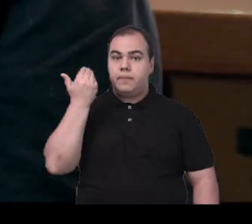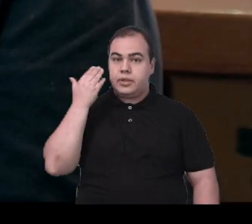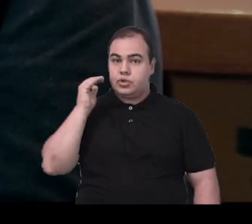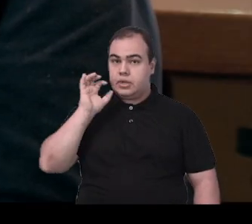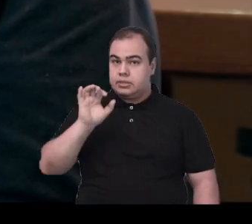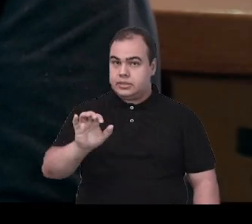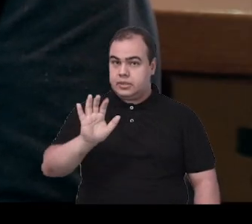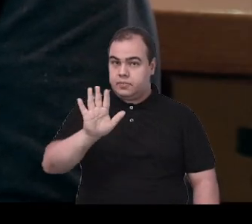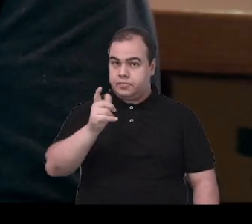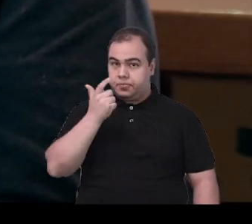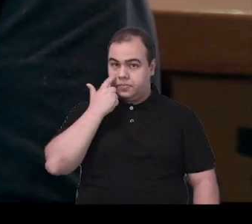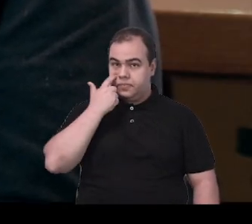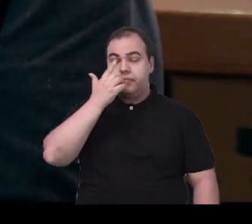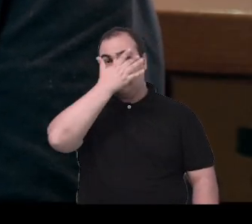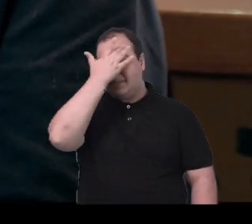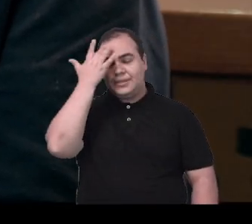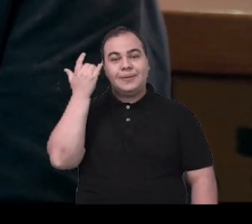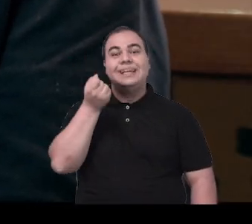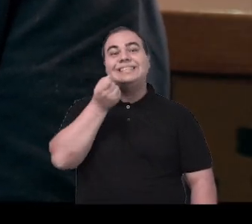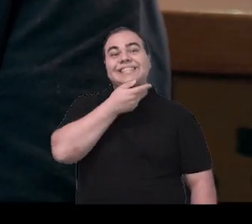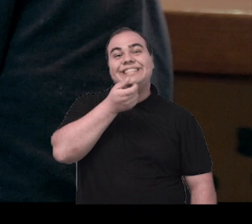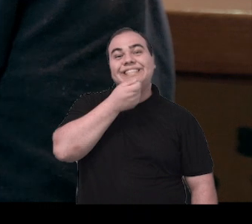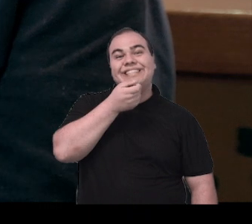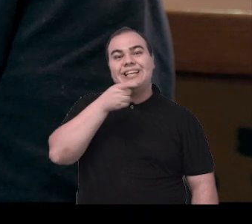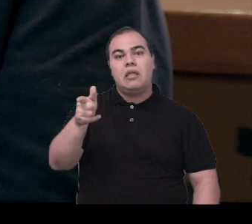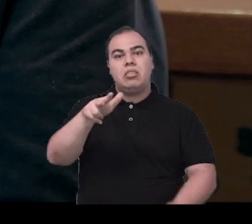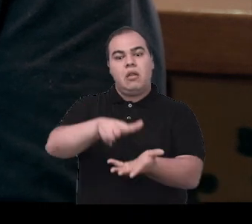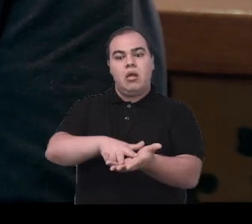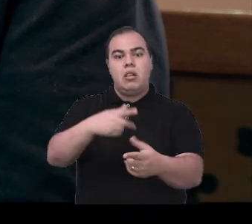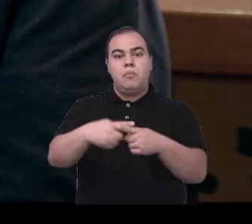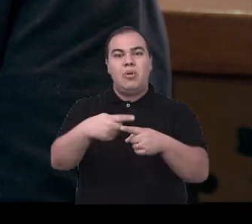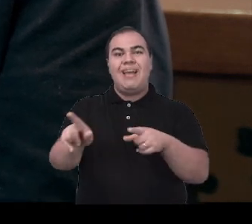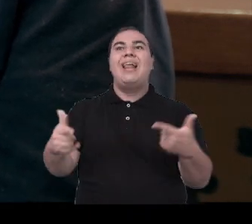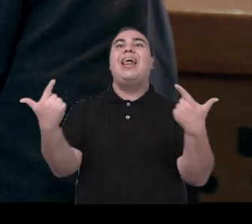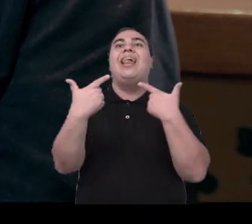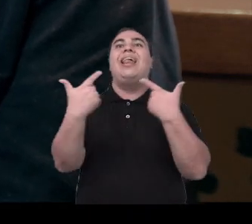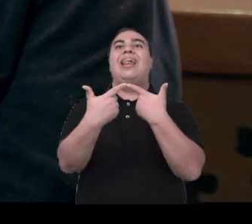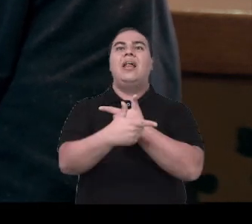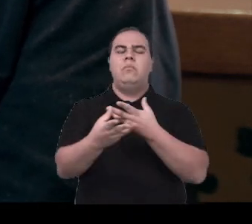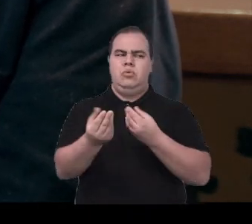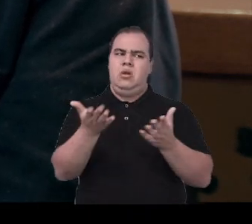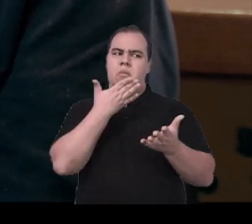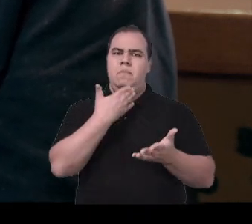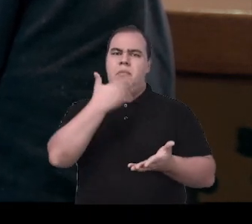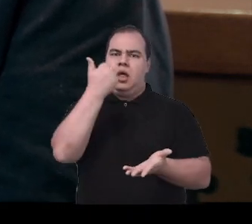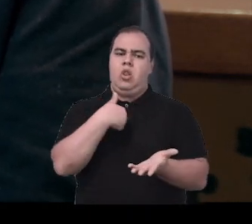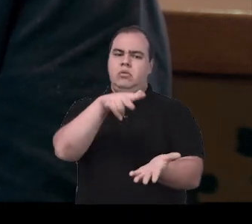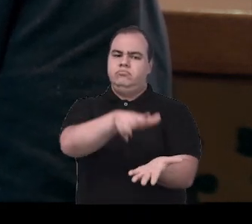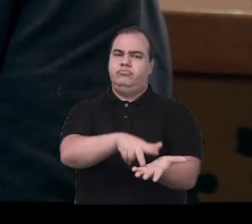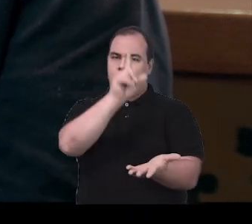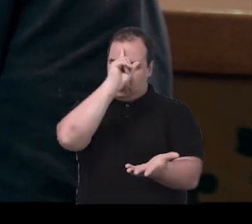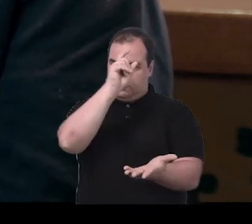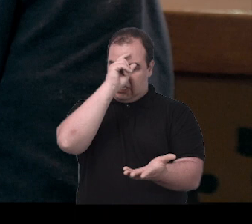exemplo, uma pessoa era extrovertida, ela era internada porque ela é extrovertida, a família não sabia lidar. Falava, vamos colocar